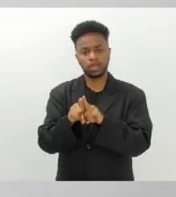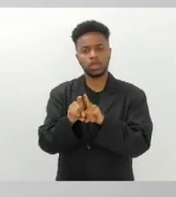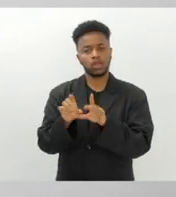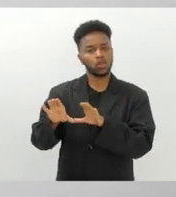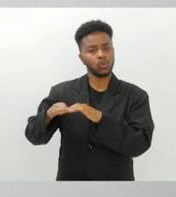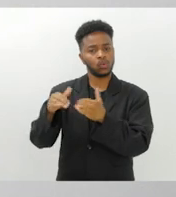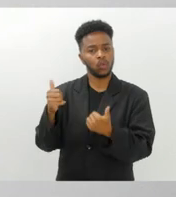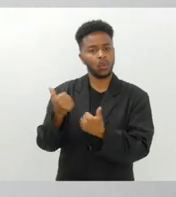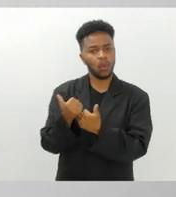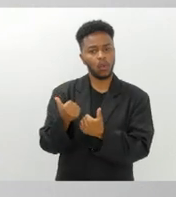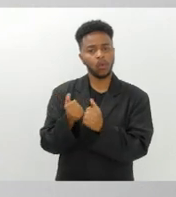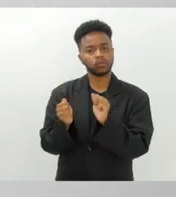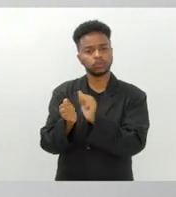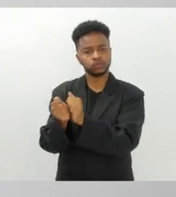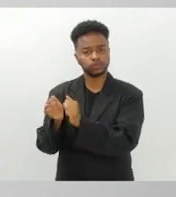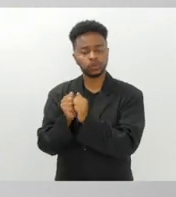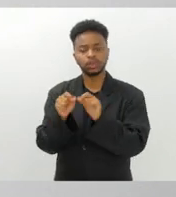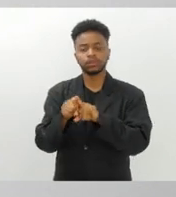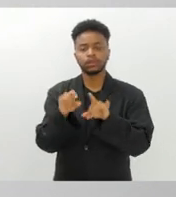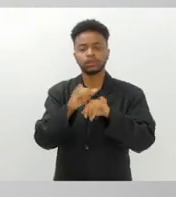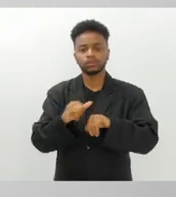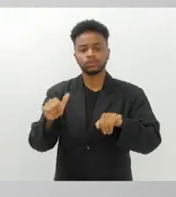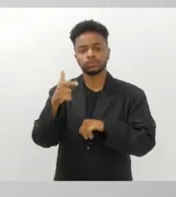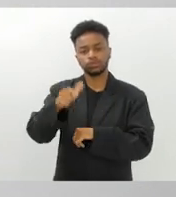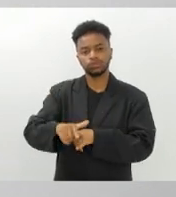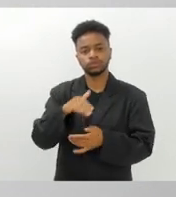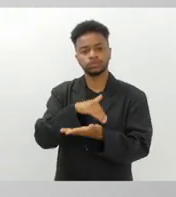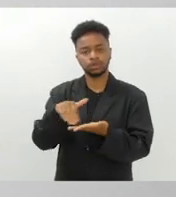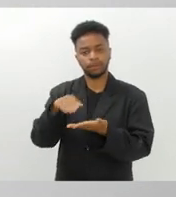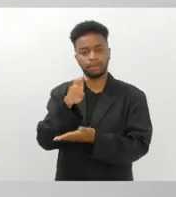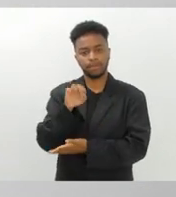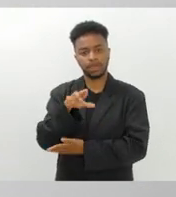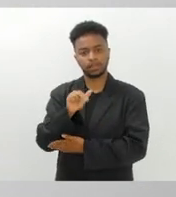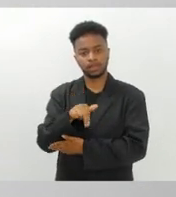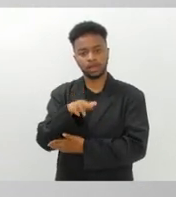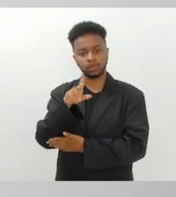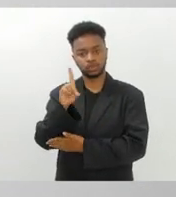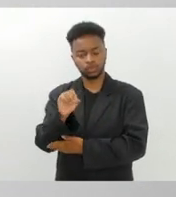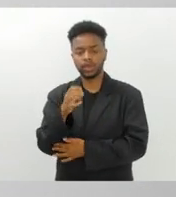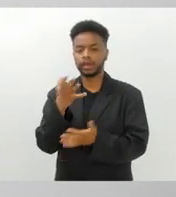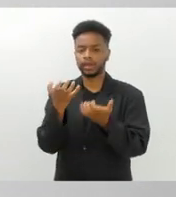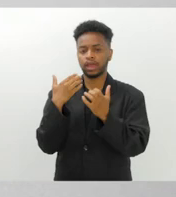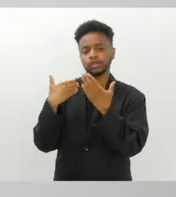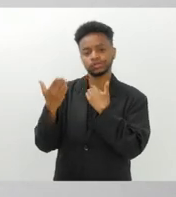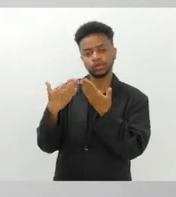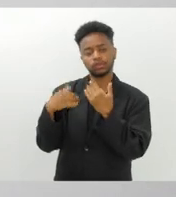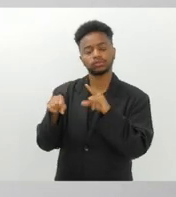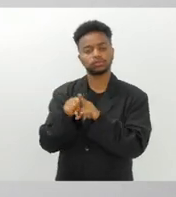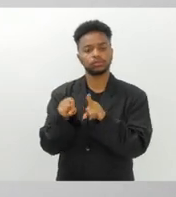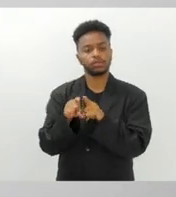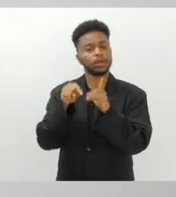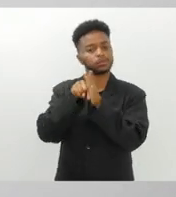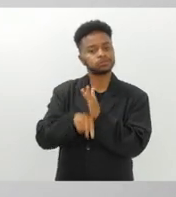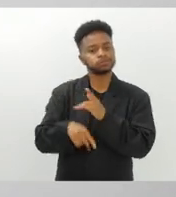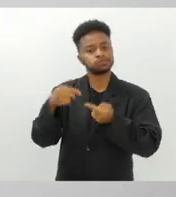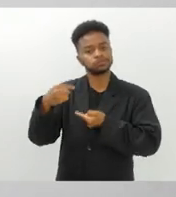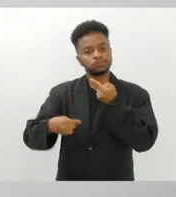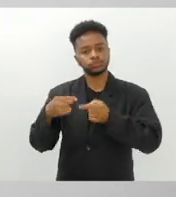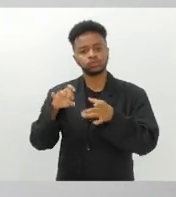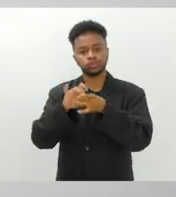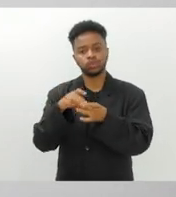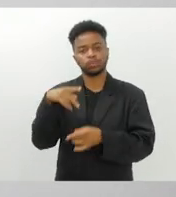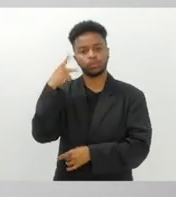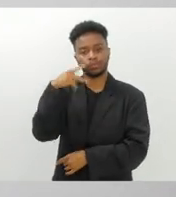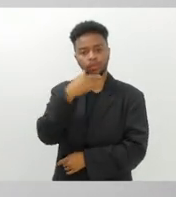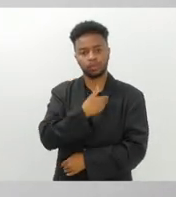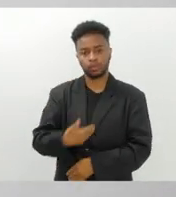superintendência, e mais uma vez dizer que o nosso secretário Bernardo Rossi está também aberto a um diálogo para a gente aprofundar até mesmo em termos de políticas públicas.